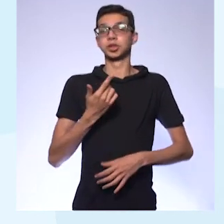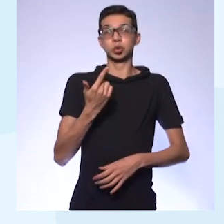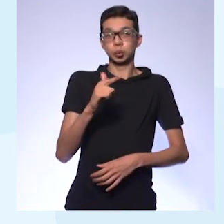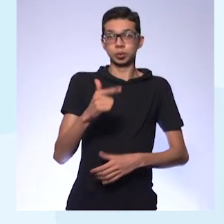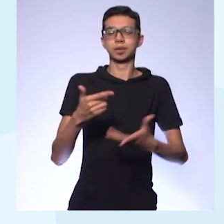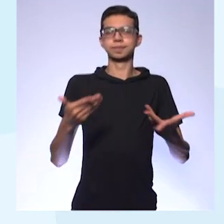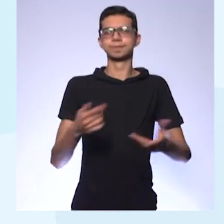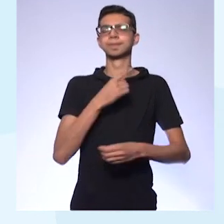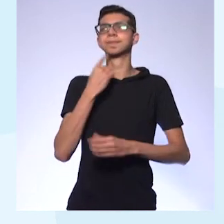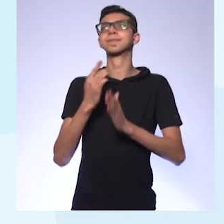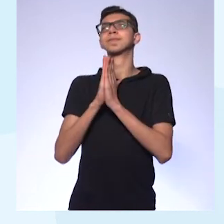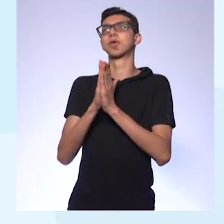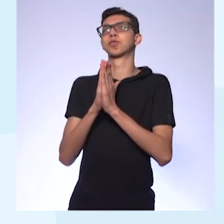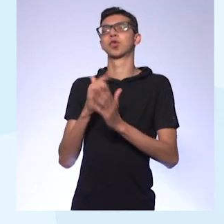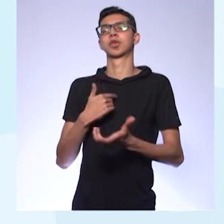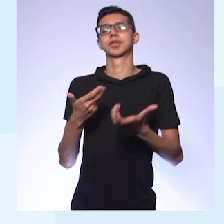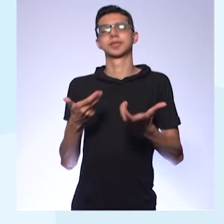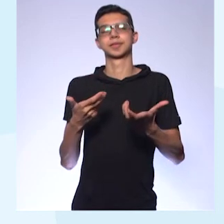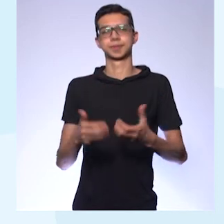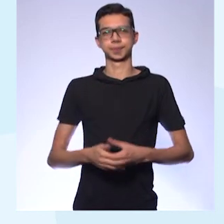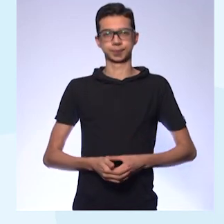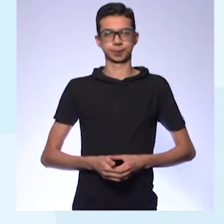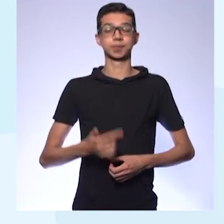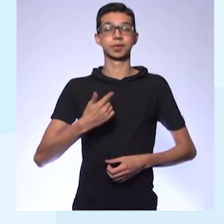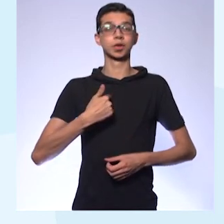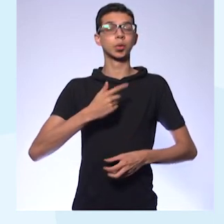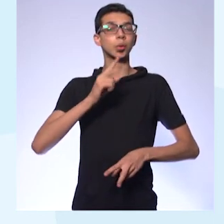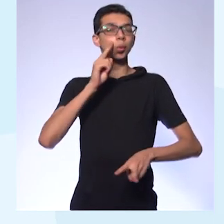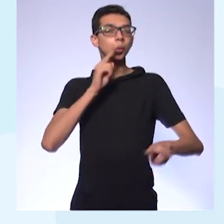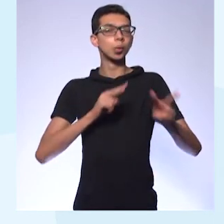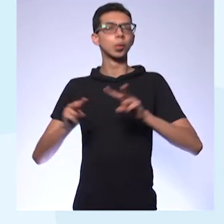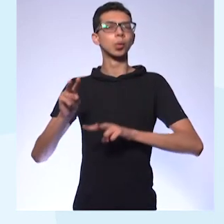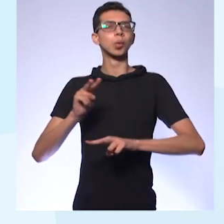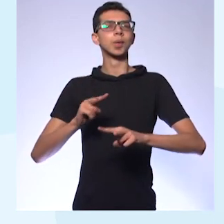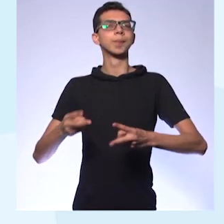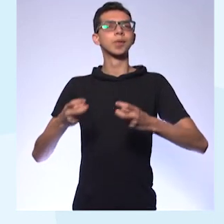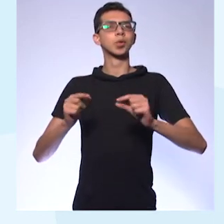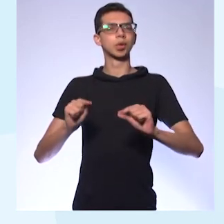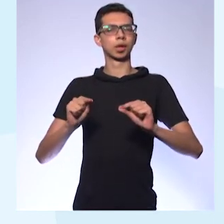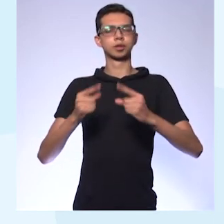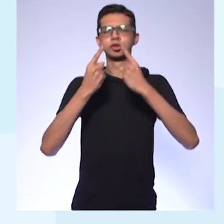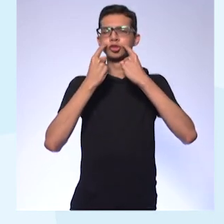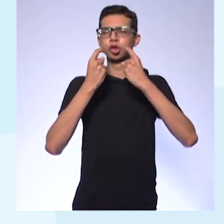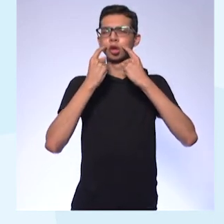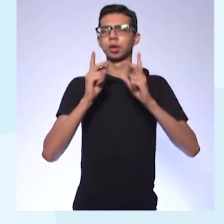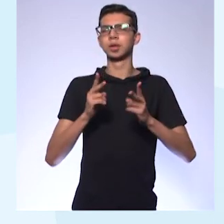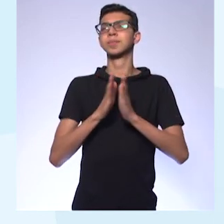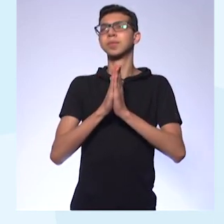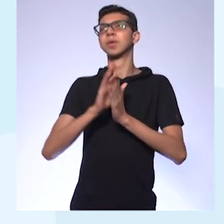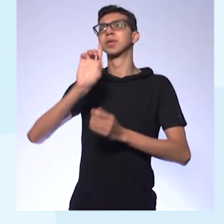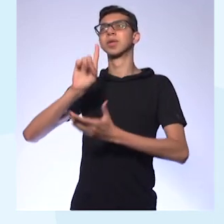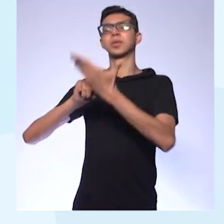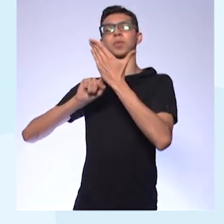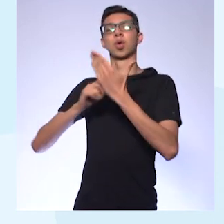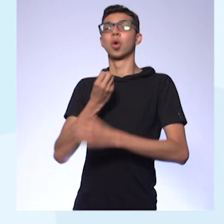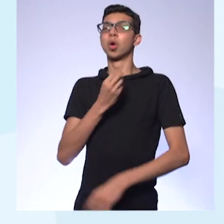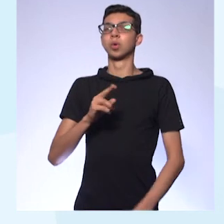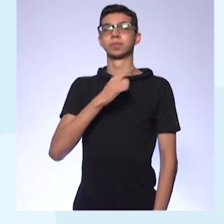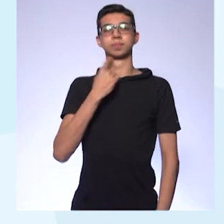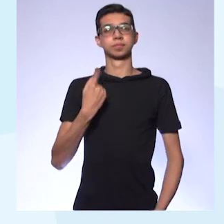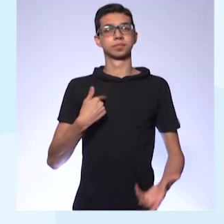eu por lume desses olhos meus, e porque choram sempre, amostra-de-me a Deus, senão dá-de-me a